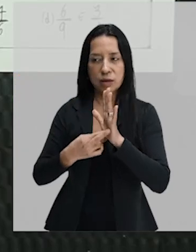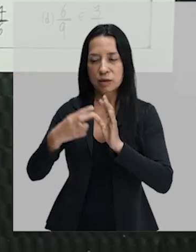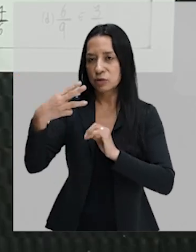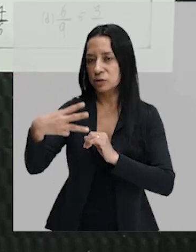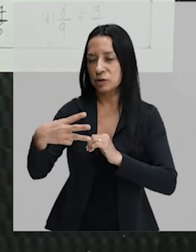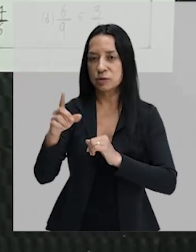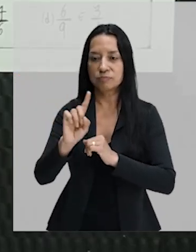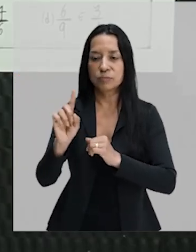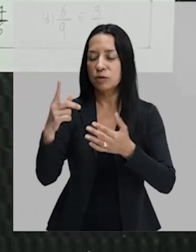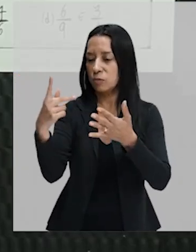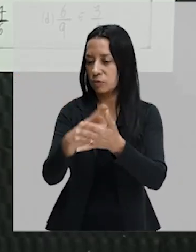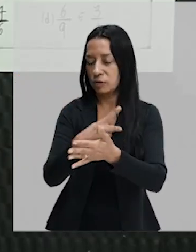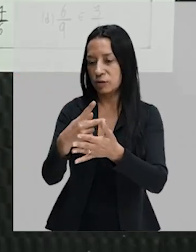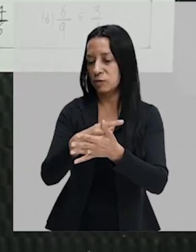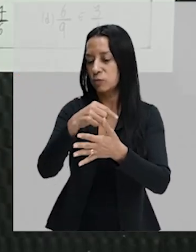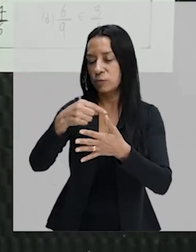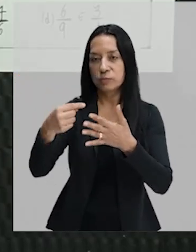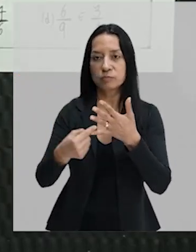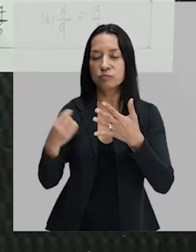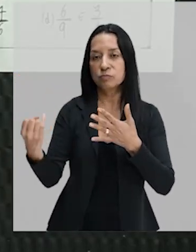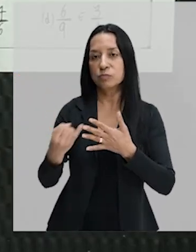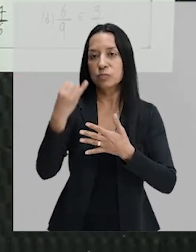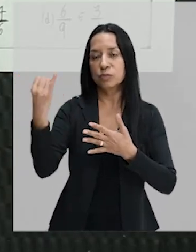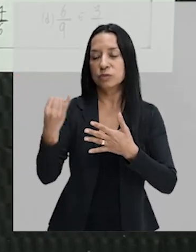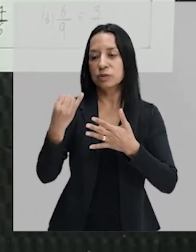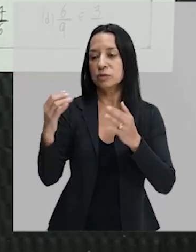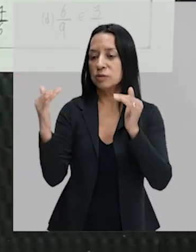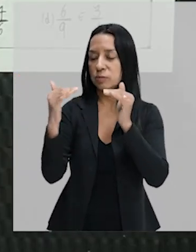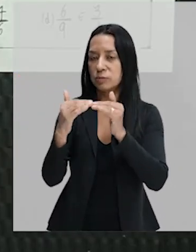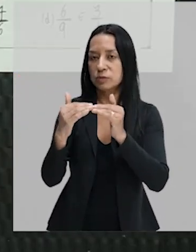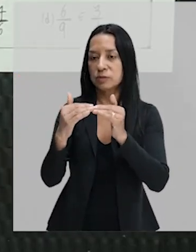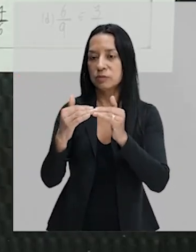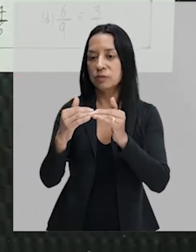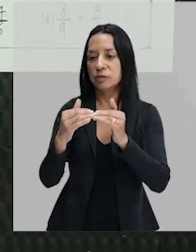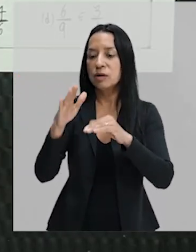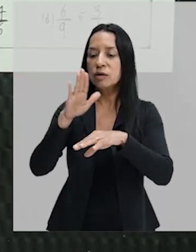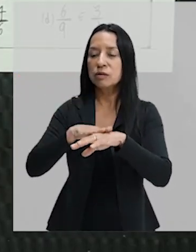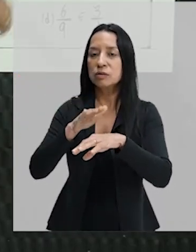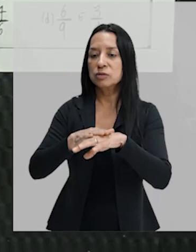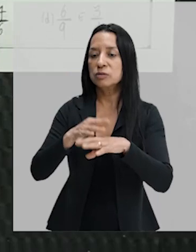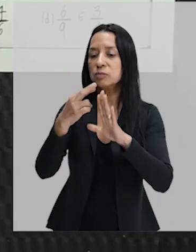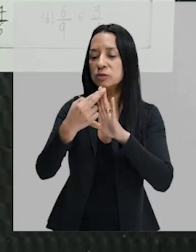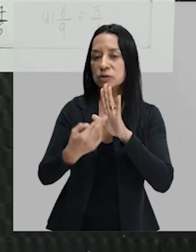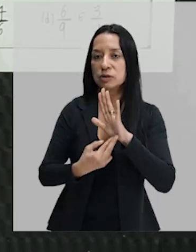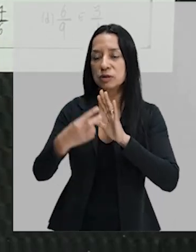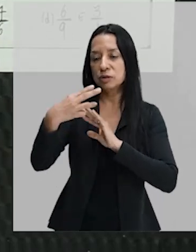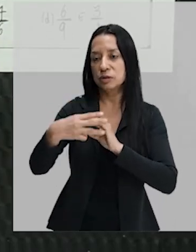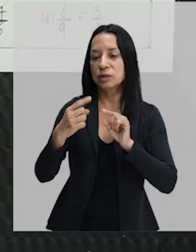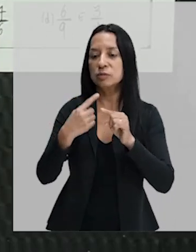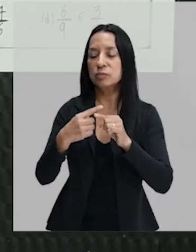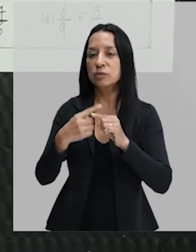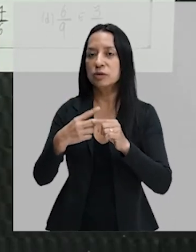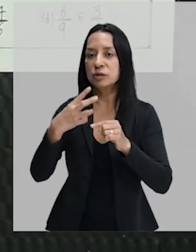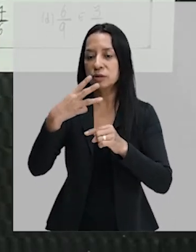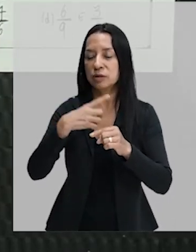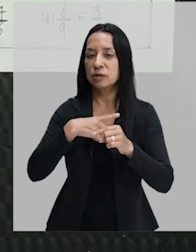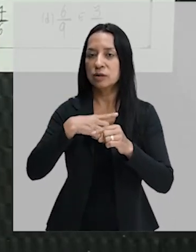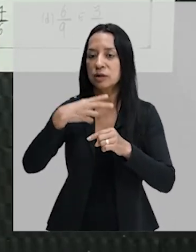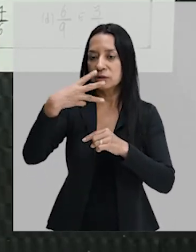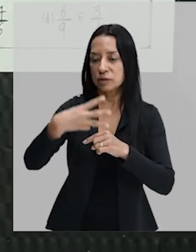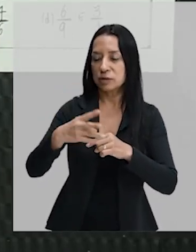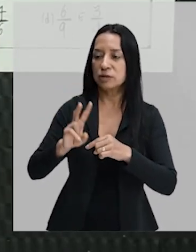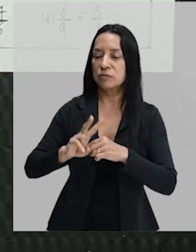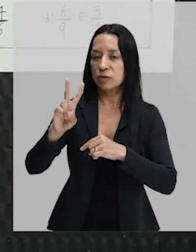3, é a propriedade fundamental da proporção. A gente chama de regra de 3 porque você tem 3 valores e encontra o quarto